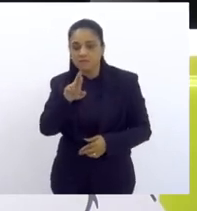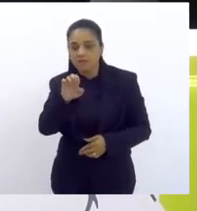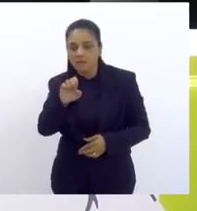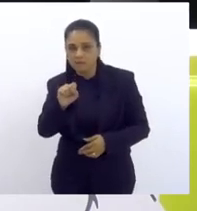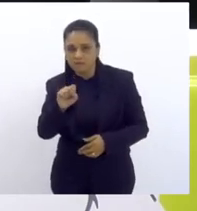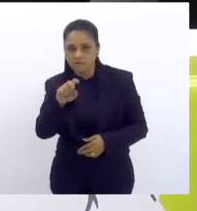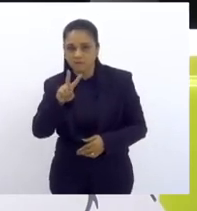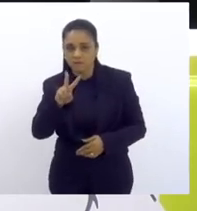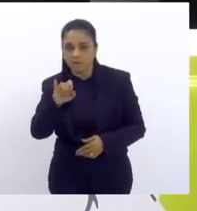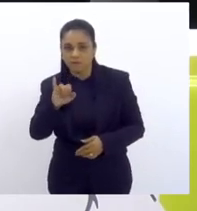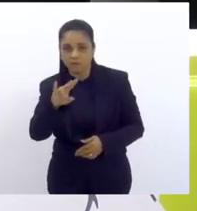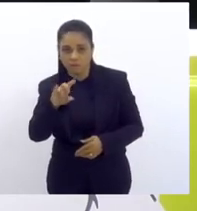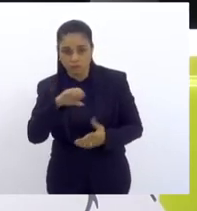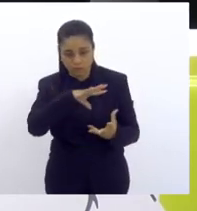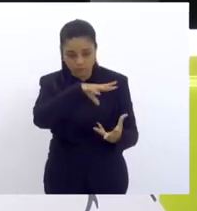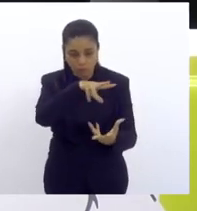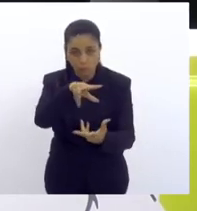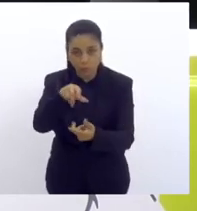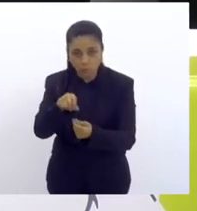a suipa efetivamente